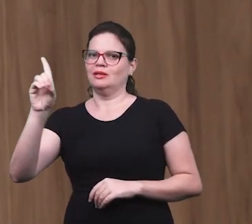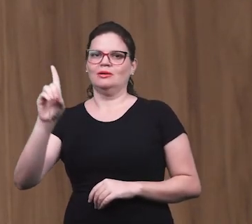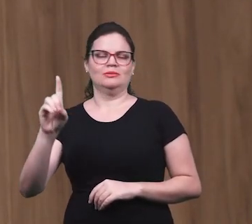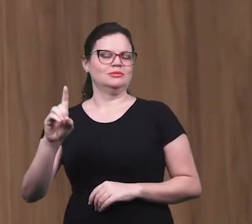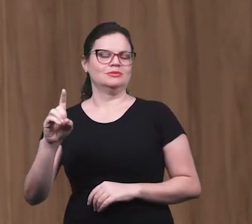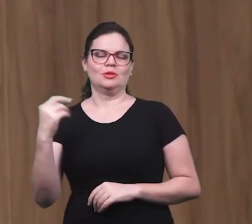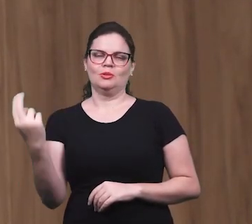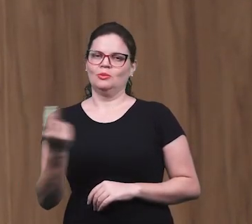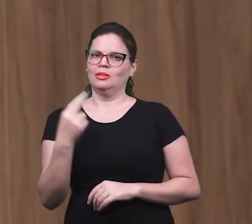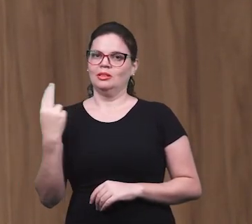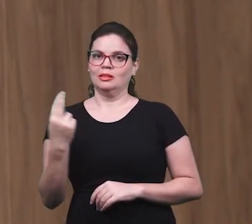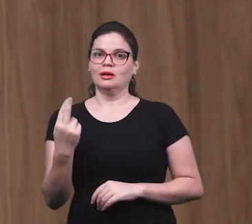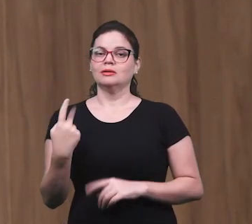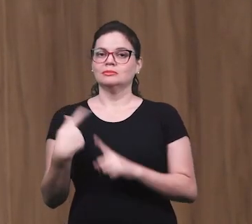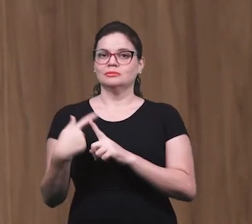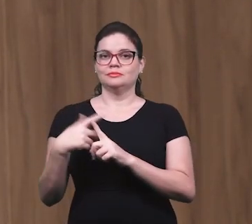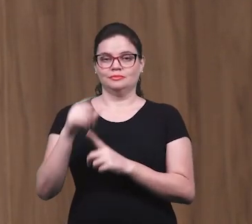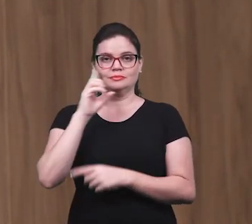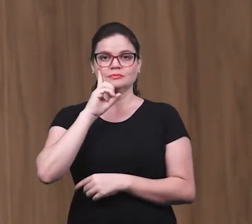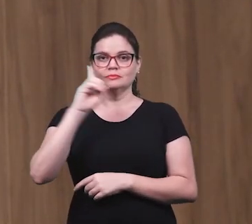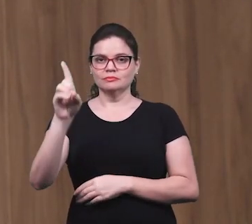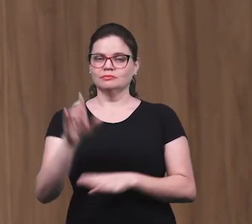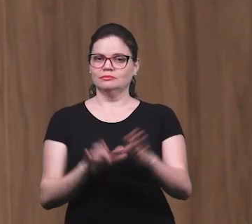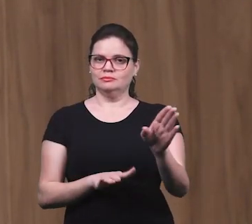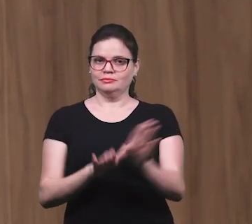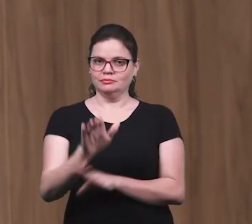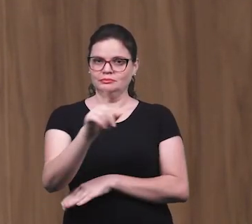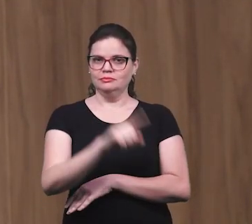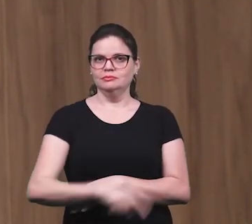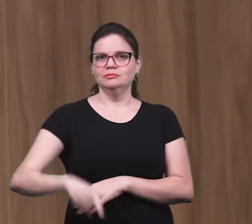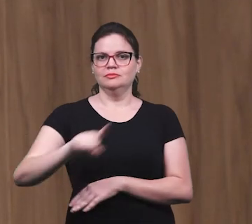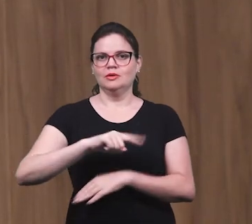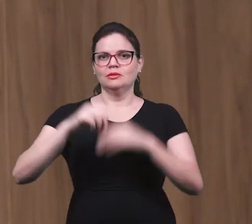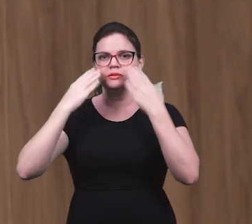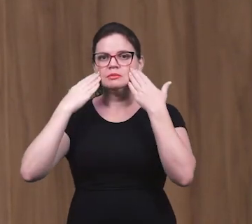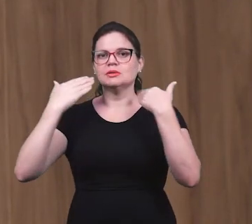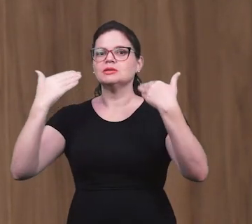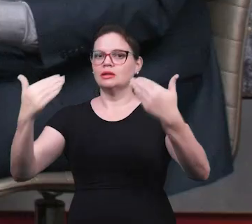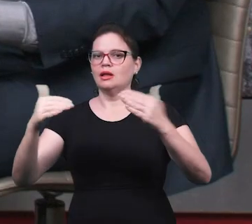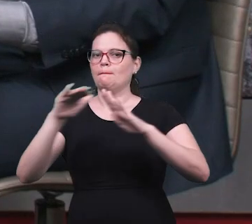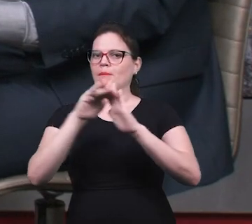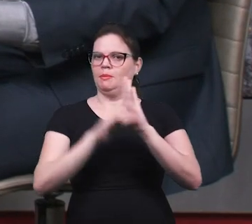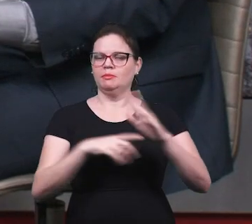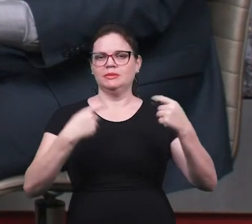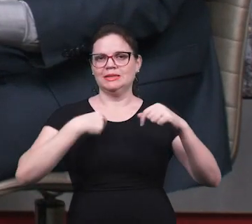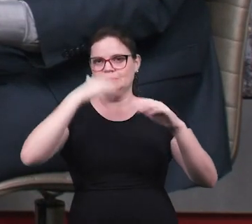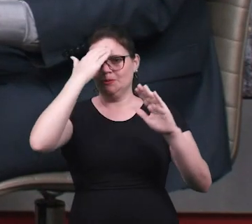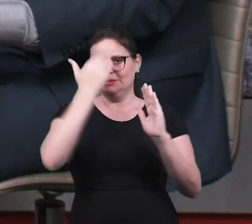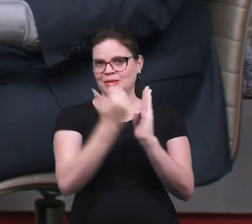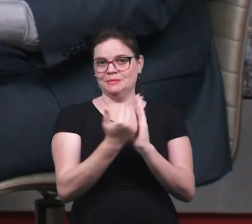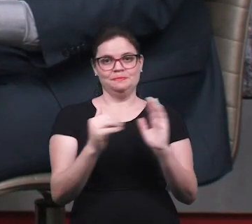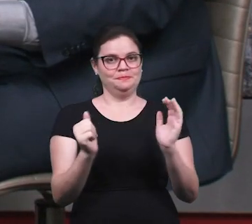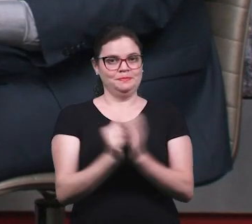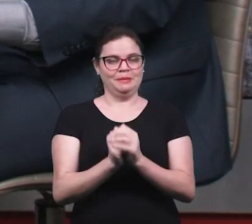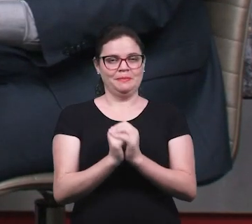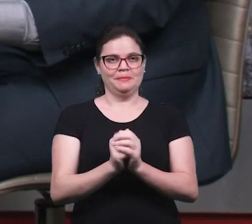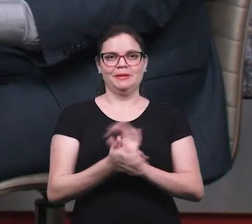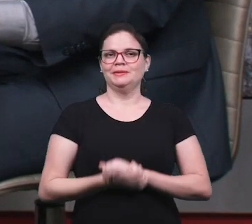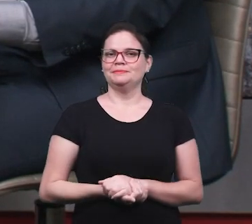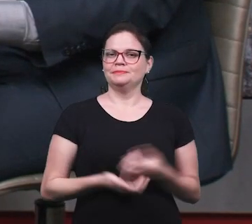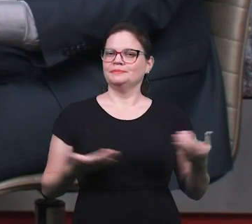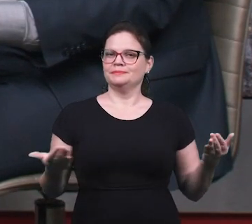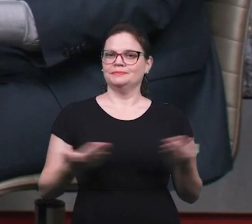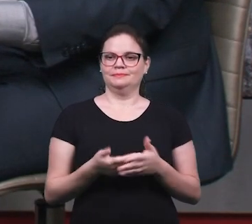uma conduta que o próprio Deus estabeleceu para nós nos apresentarmos diante dele. Amém. Amém, irmãos?